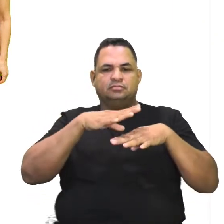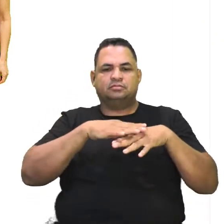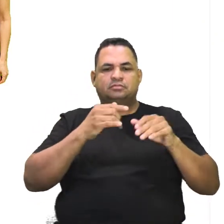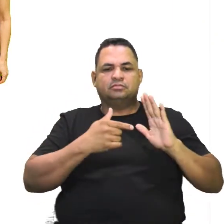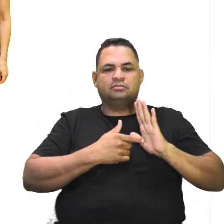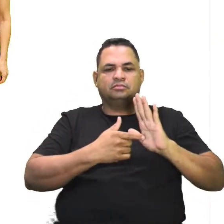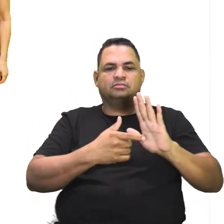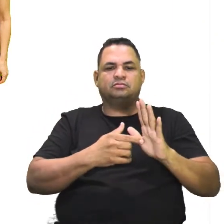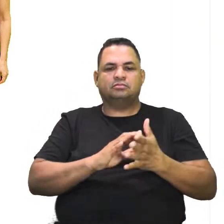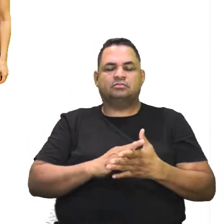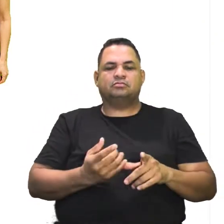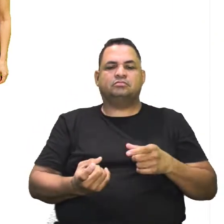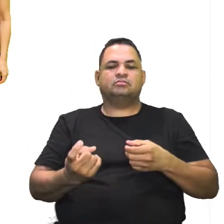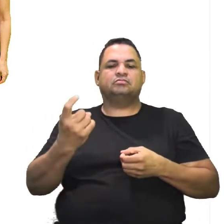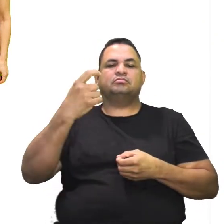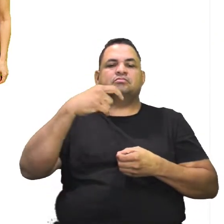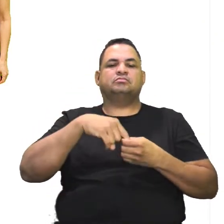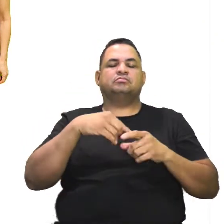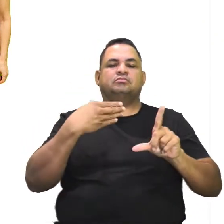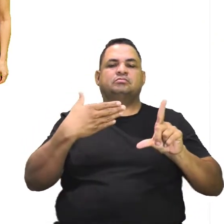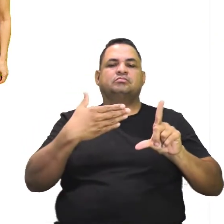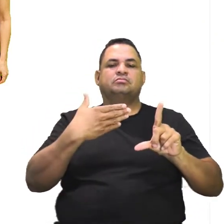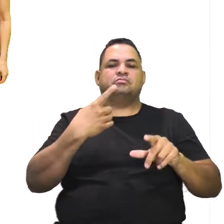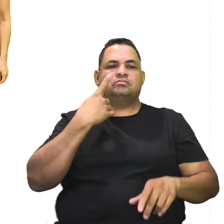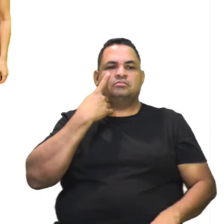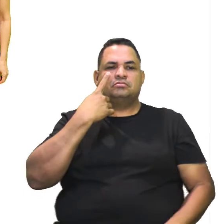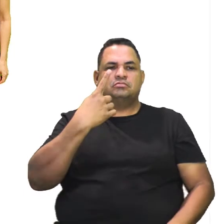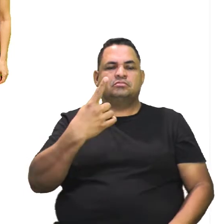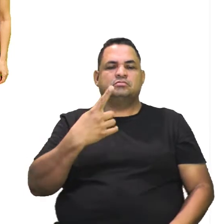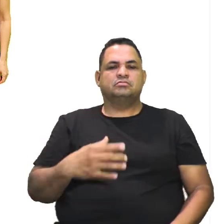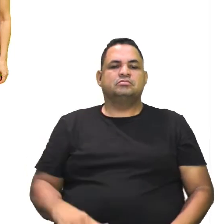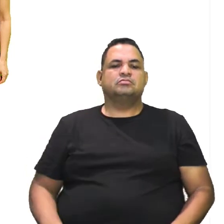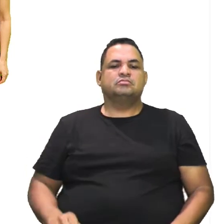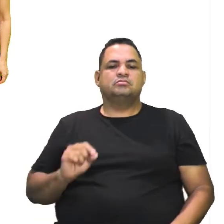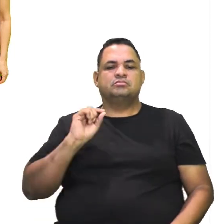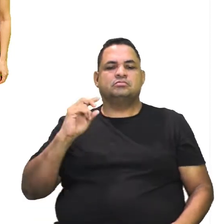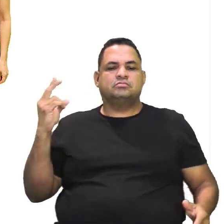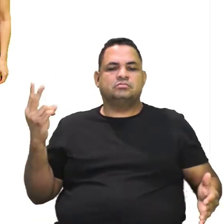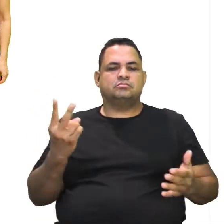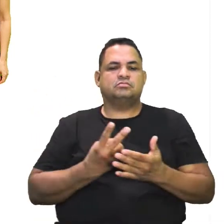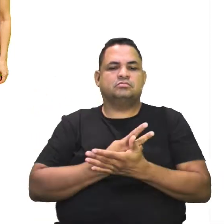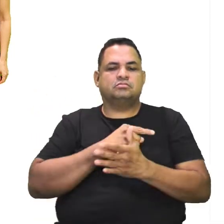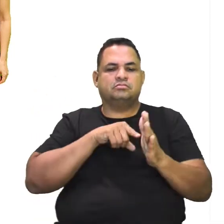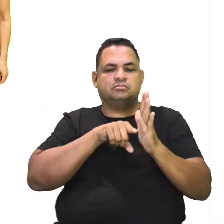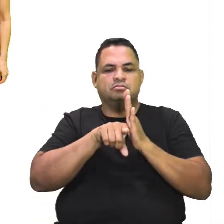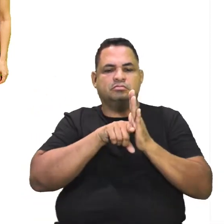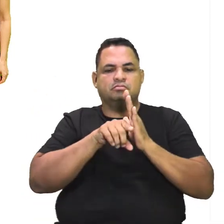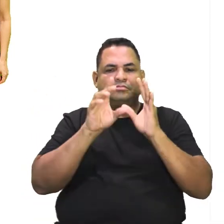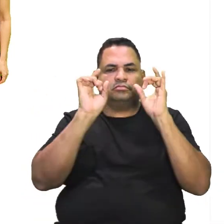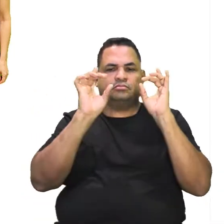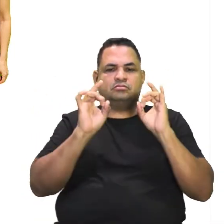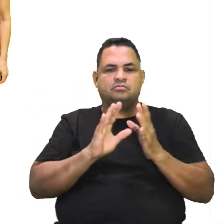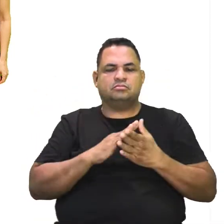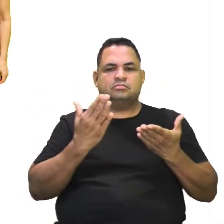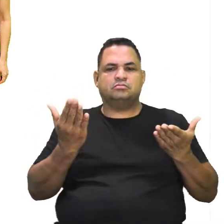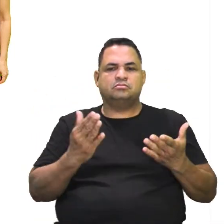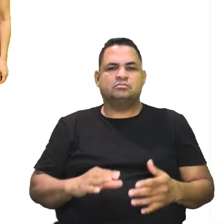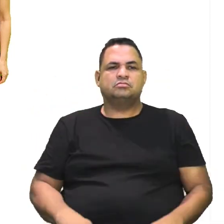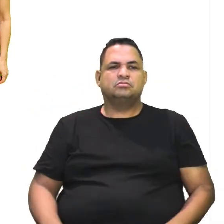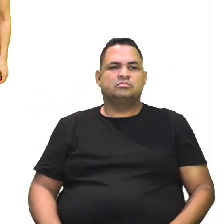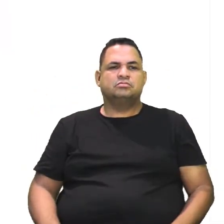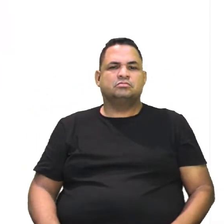mostrar para vocês, né? Vamos voltar ao slide anterior e observar aí o que aconteceu na análise dos gráficos. Na verdade, já fizemos, né?